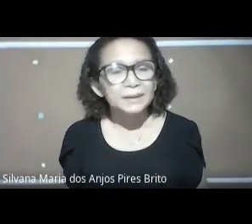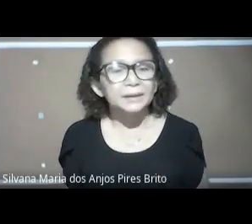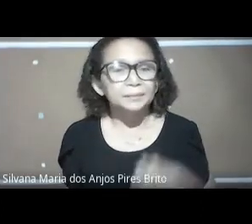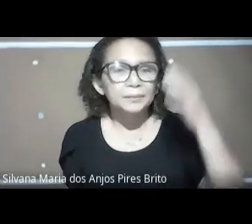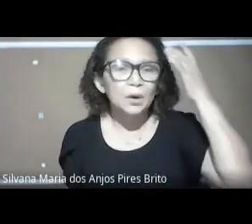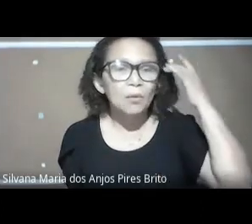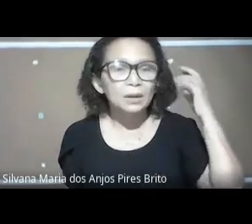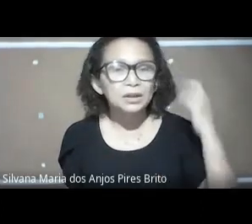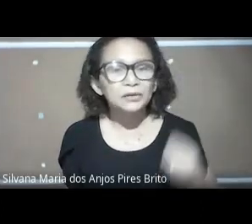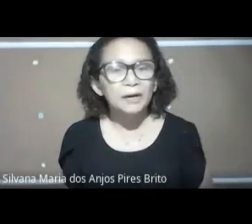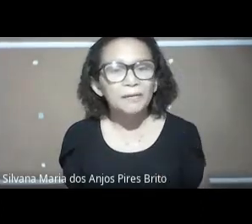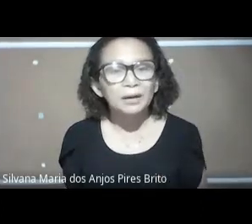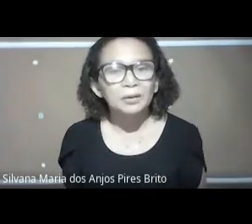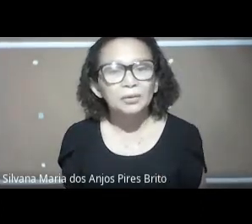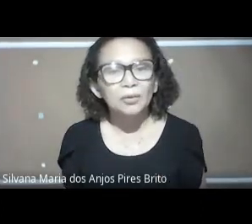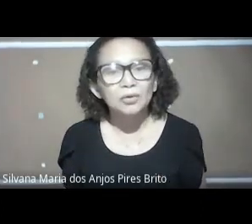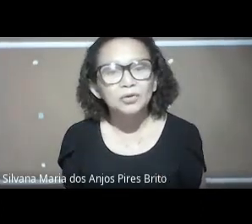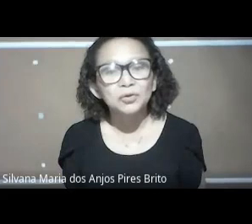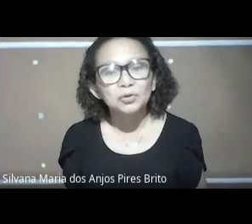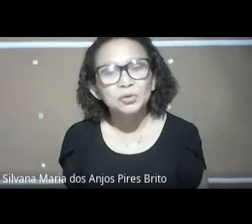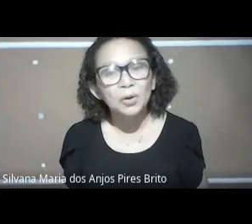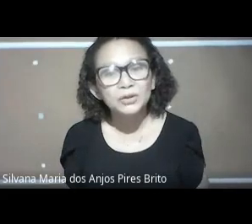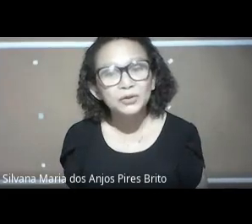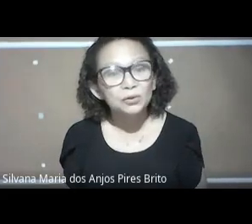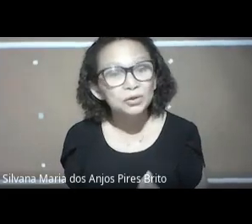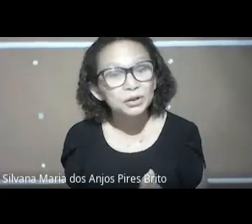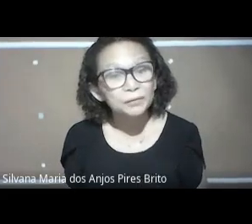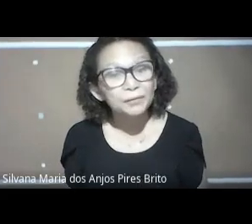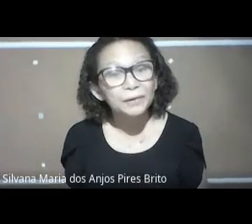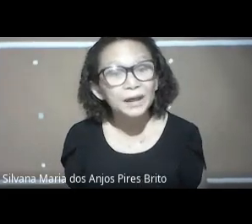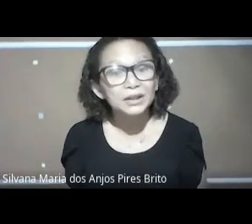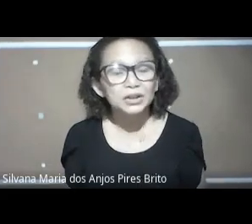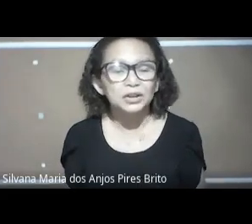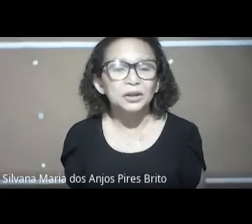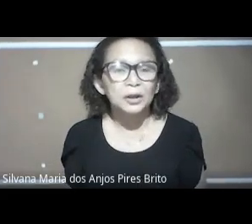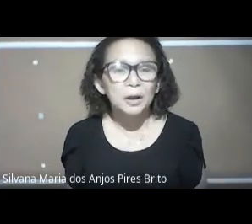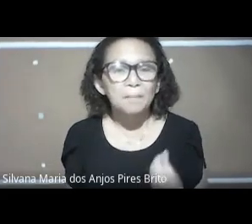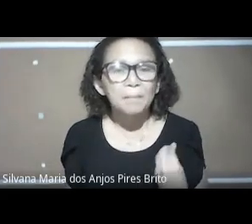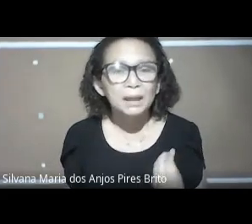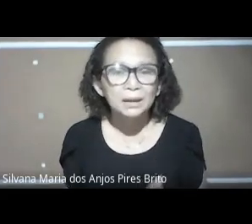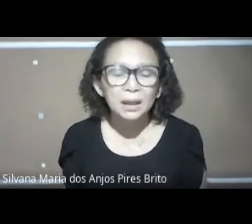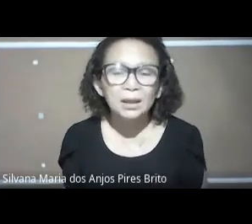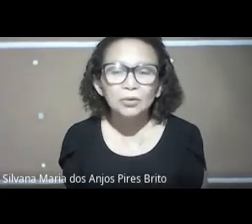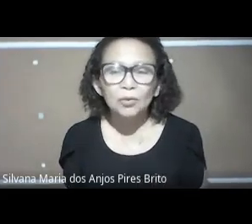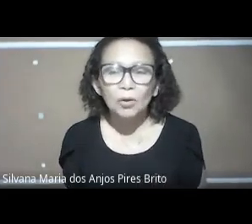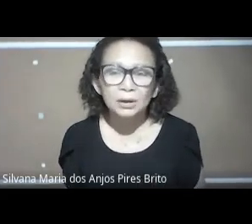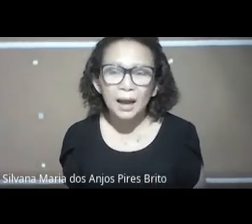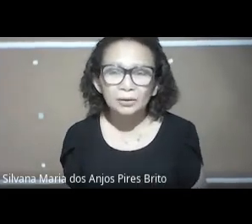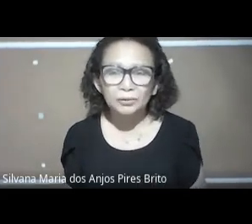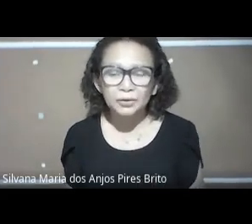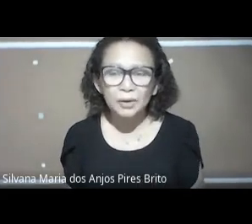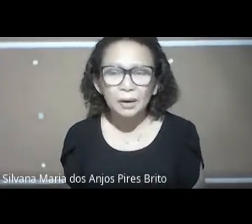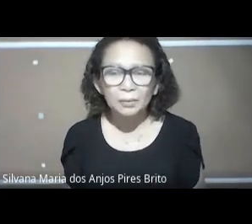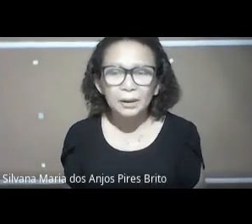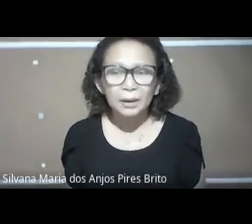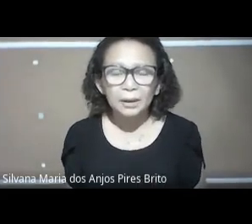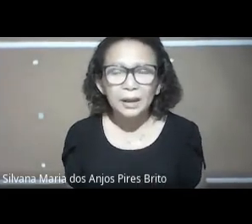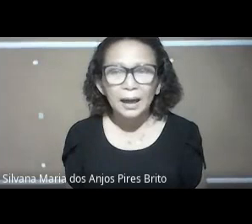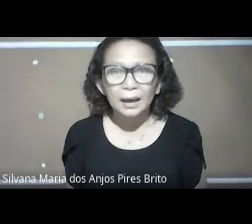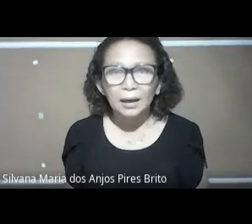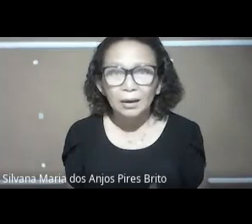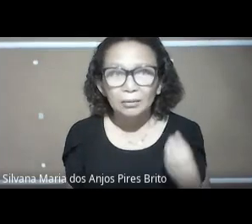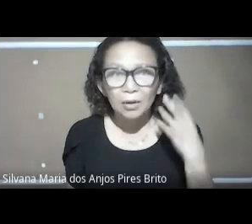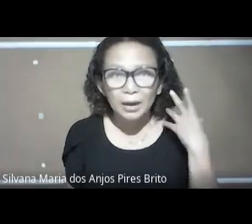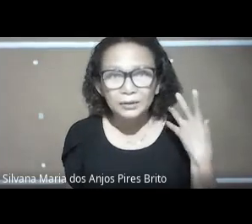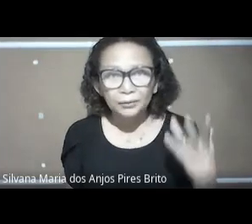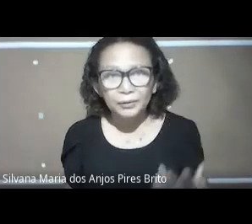Outra situação. Quando estiver falando com os surdos, posicione de frente, mantendo o contato visual.